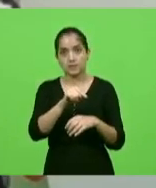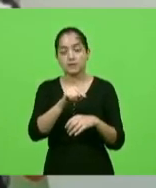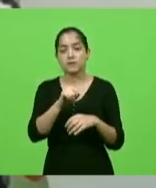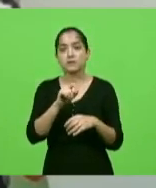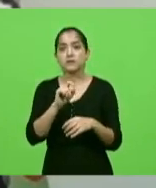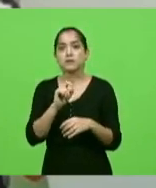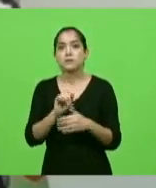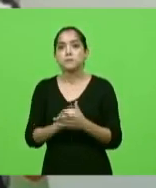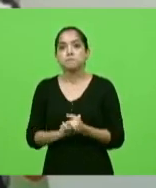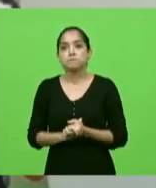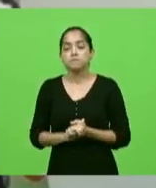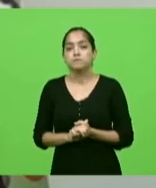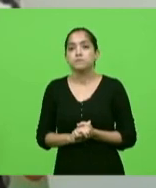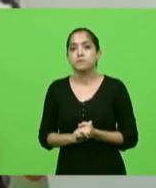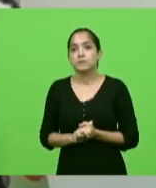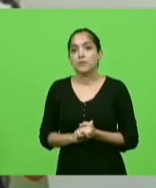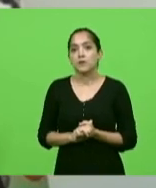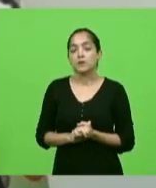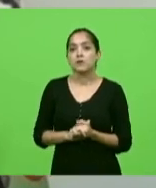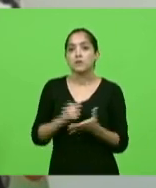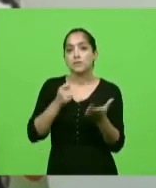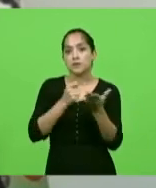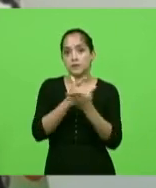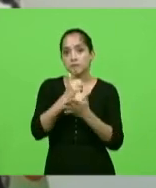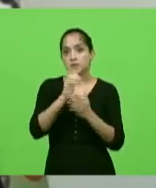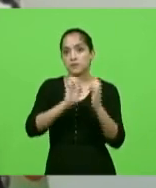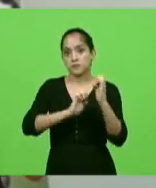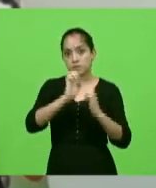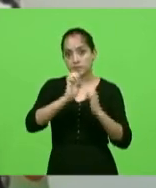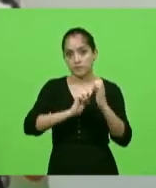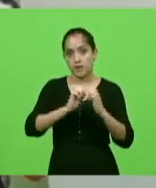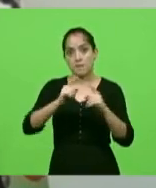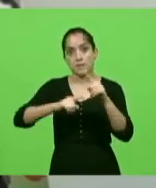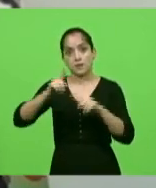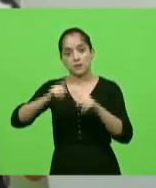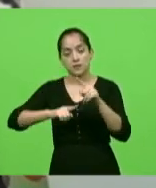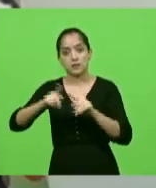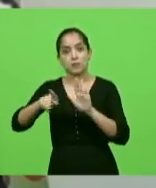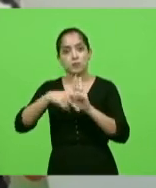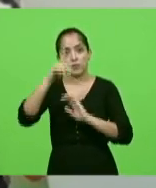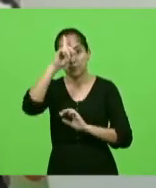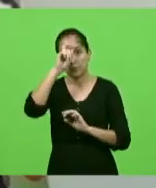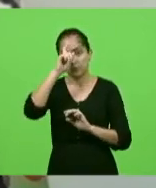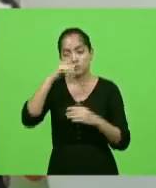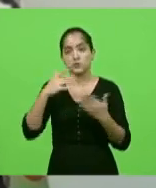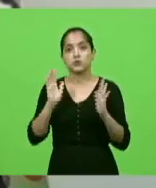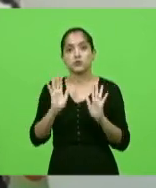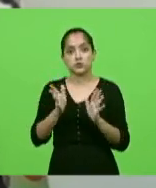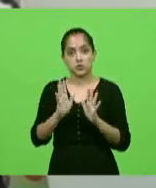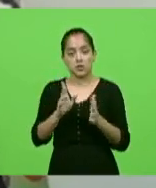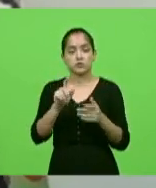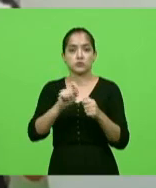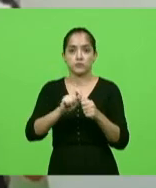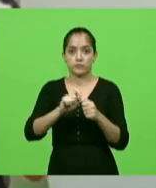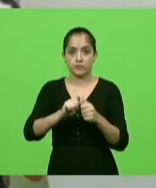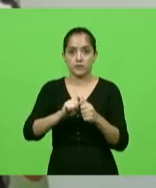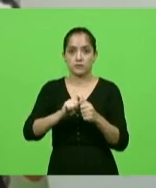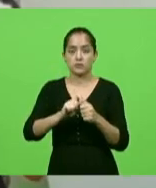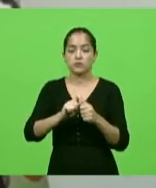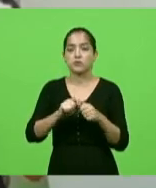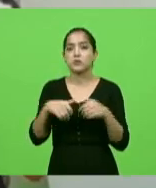apenas isso apenas disso os pagamentos para a empresa Mega Med material médico-hospitalar já haviam ocorrido